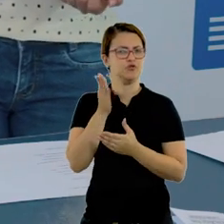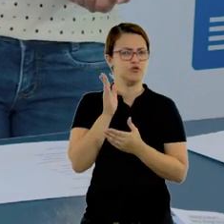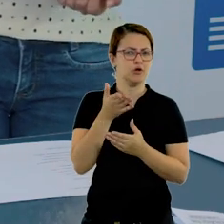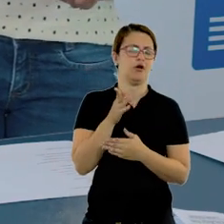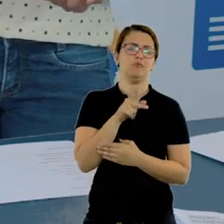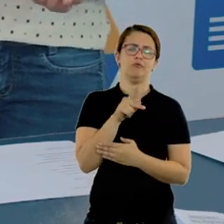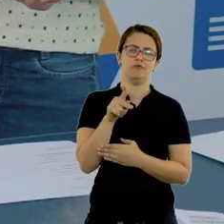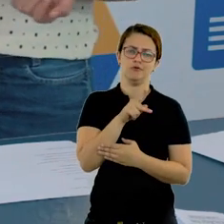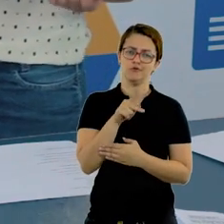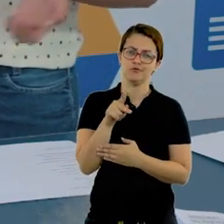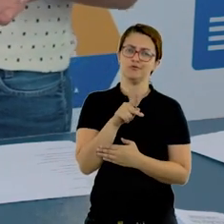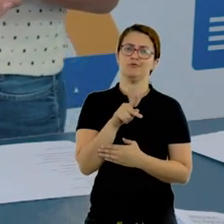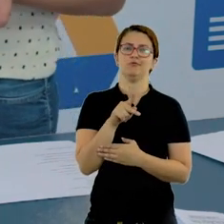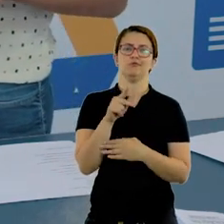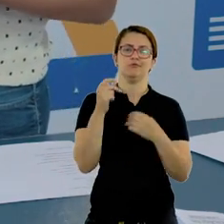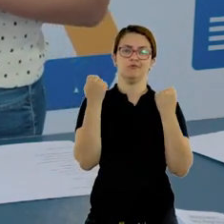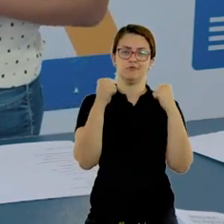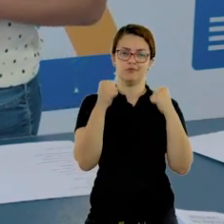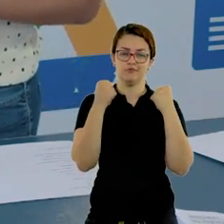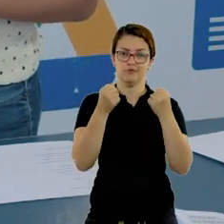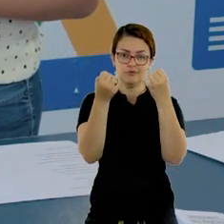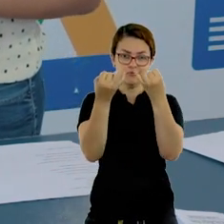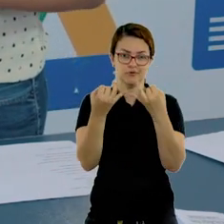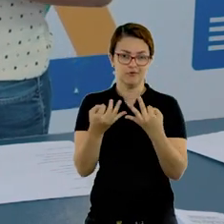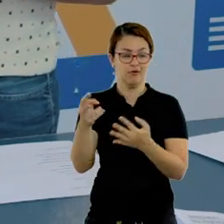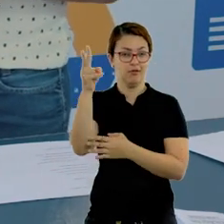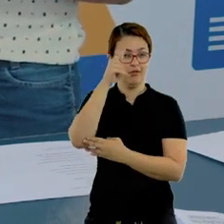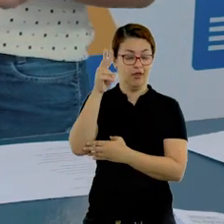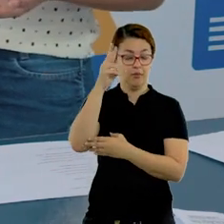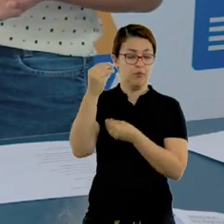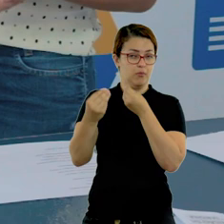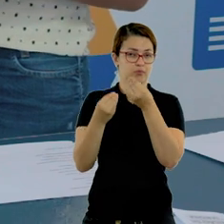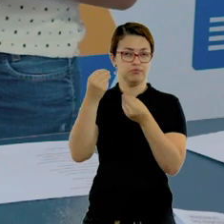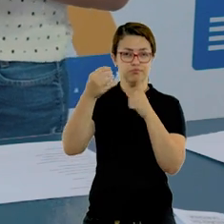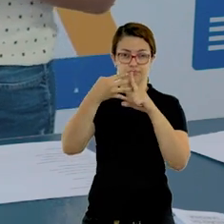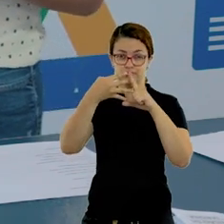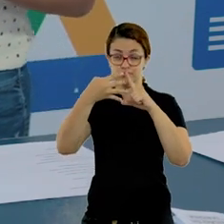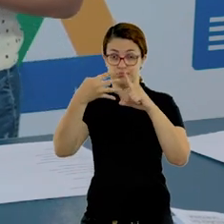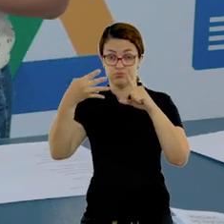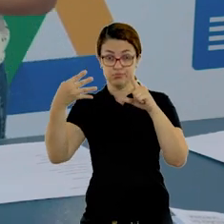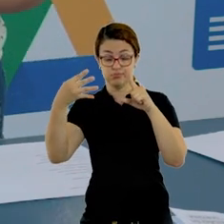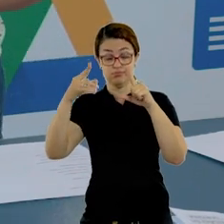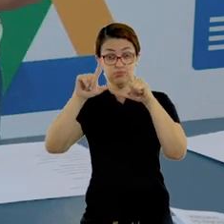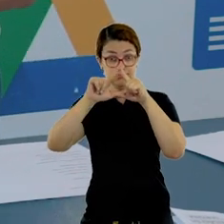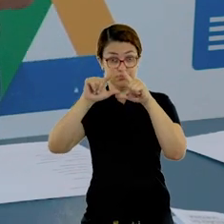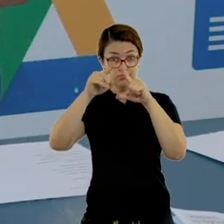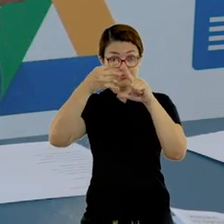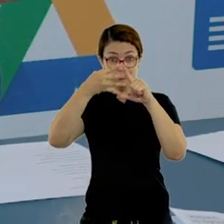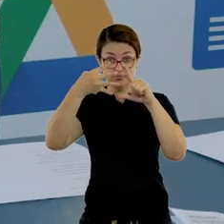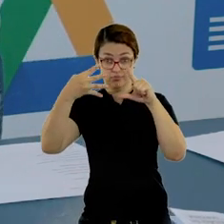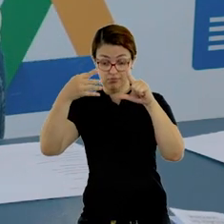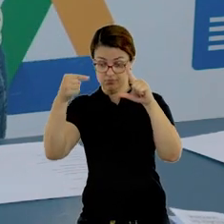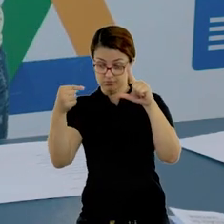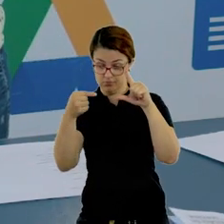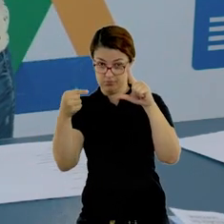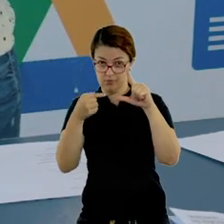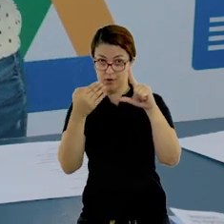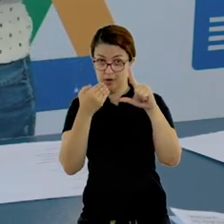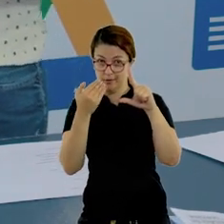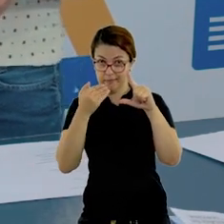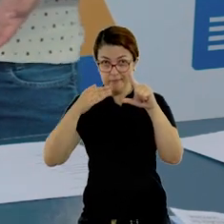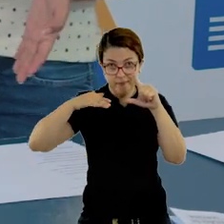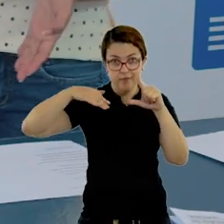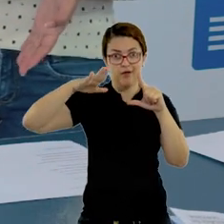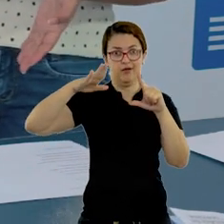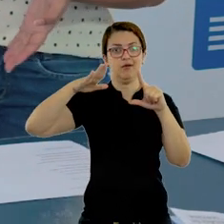professor da sala regular, vocês com certeza estudaram com o professor de educação física. Então, ó, relembra lá como é a pirâmide alimentar, né? O que tem na